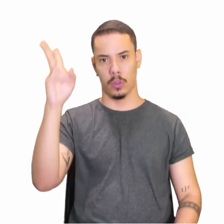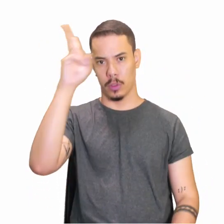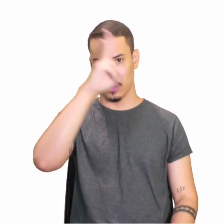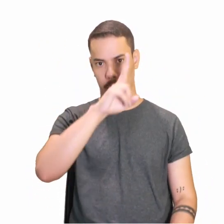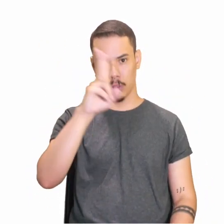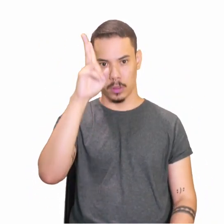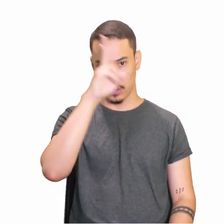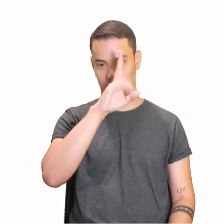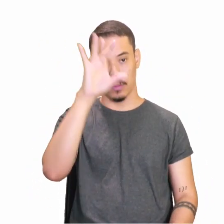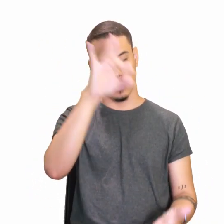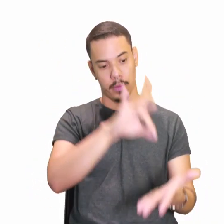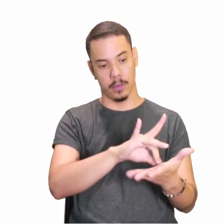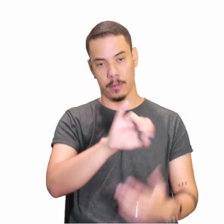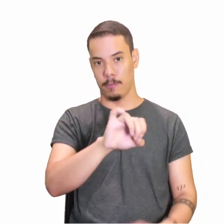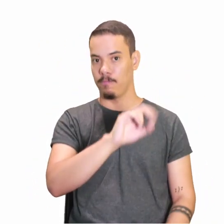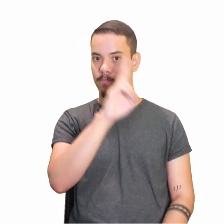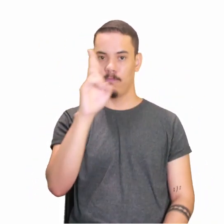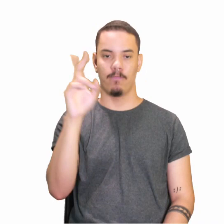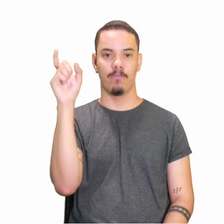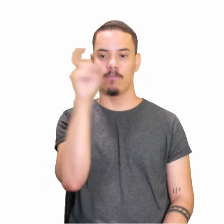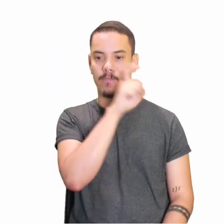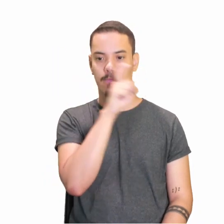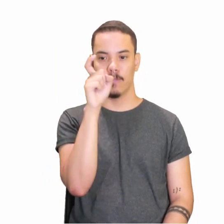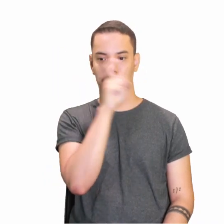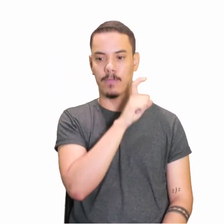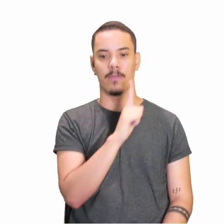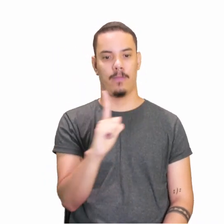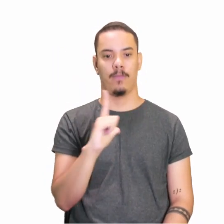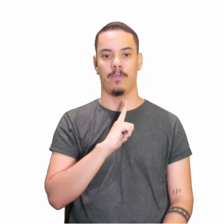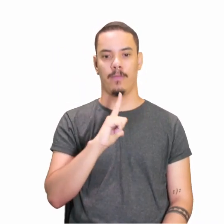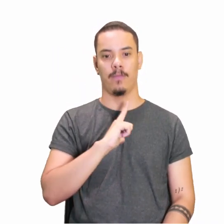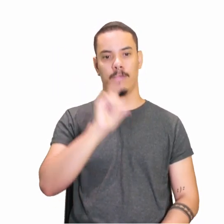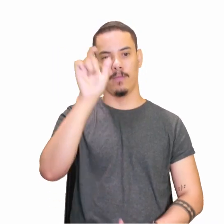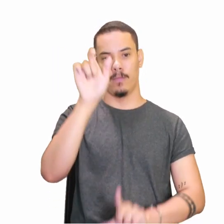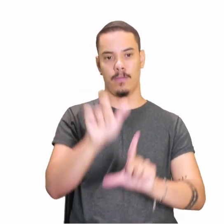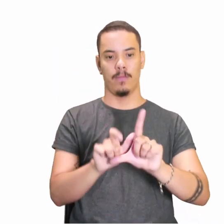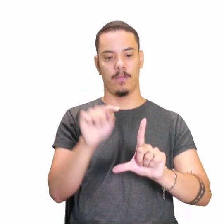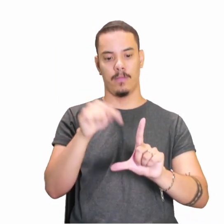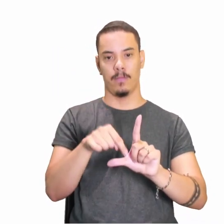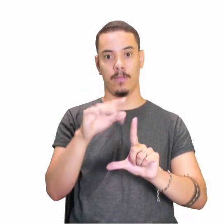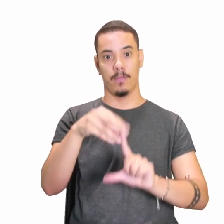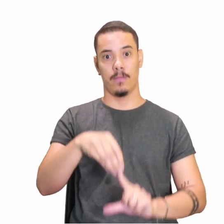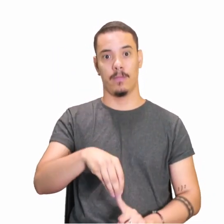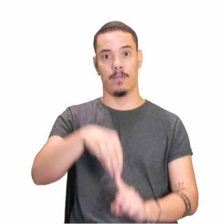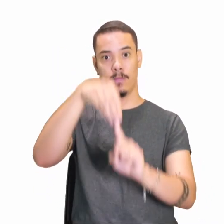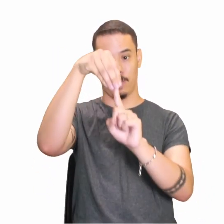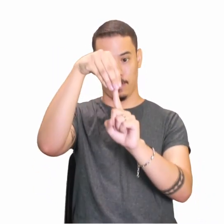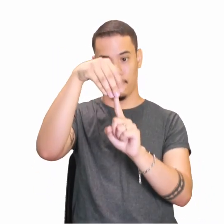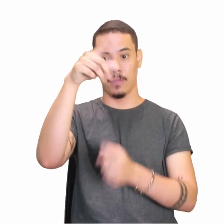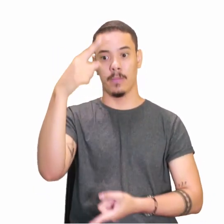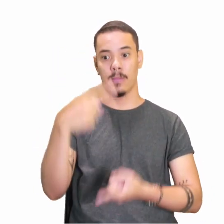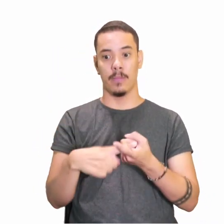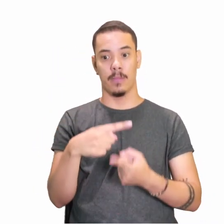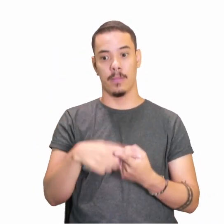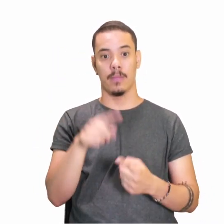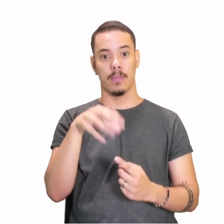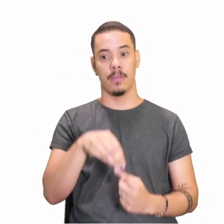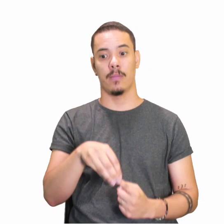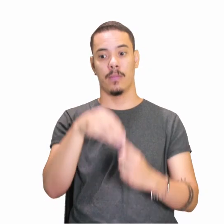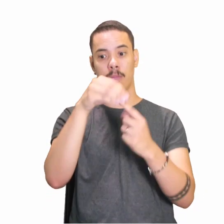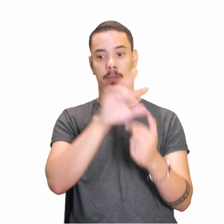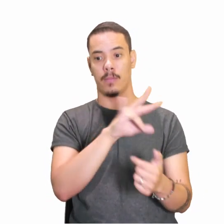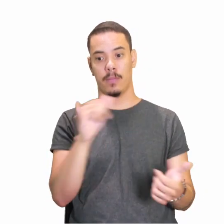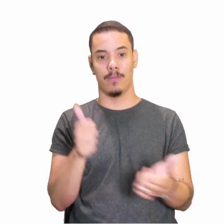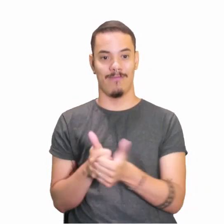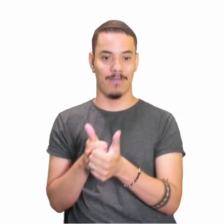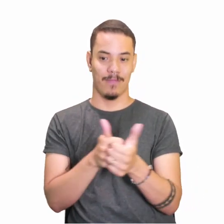história, real ou fictícia, nós vamos ter ali um personagem principal. E ele sendo o principal, ele é perseguido, não é